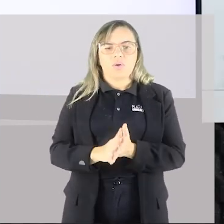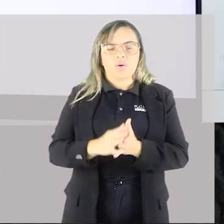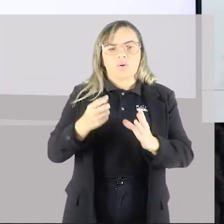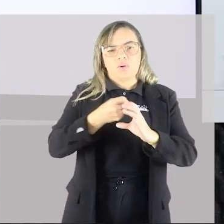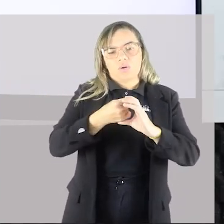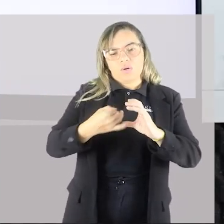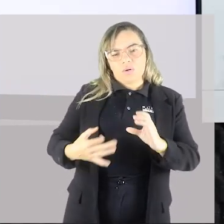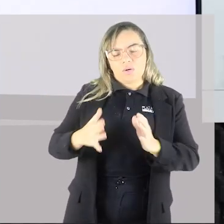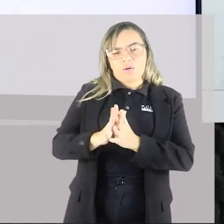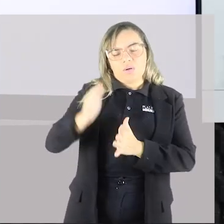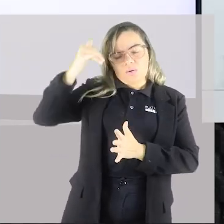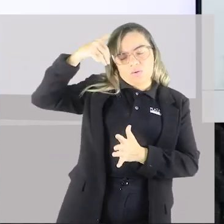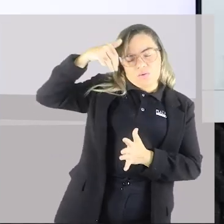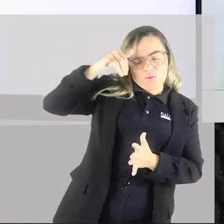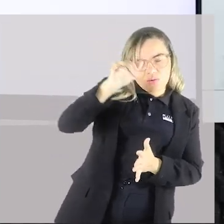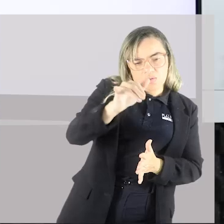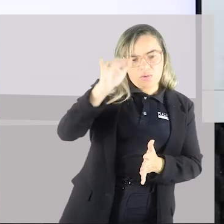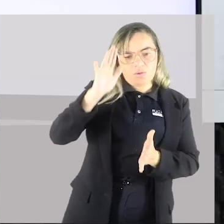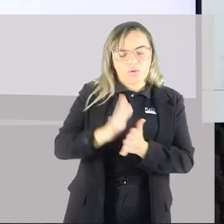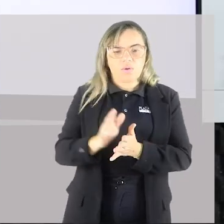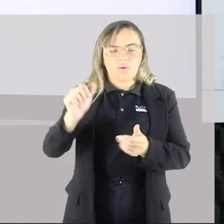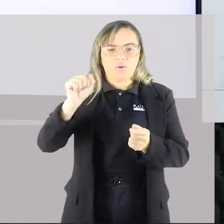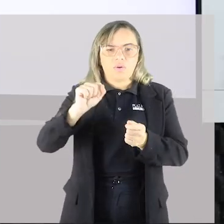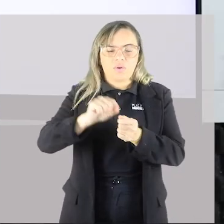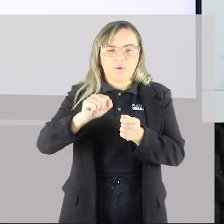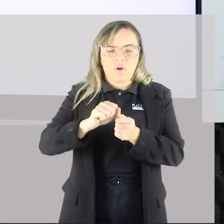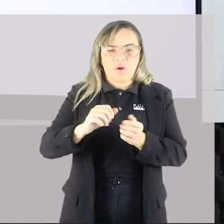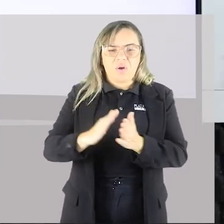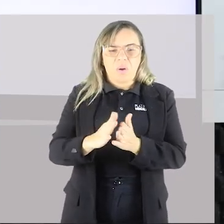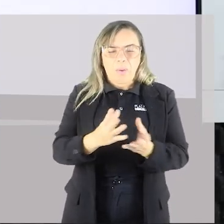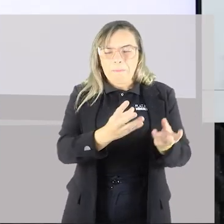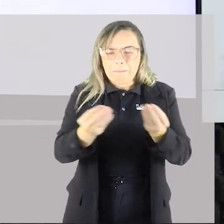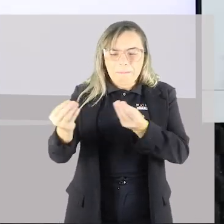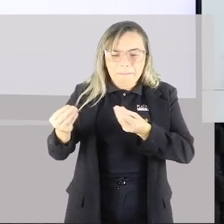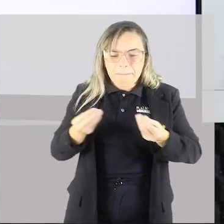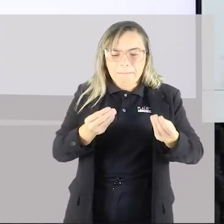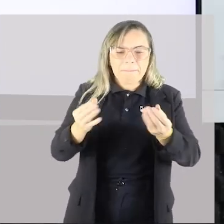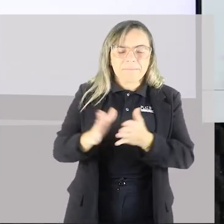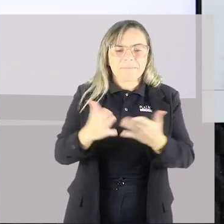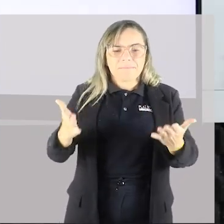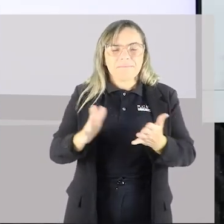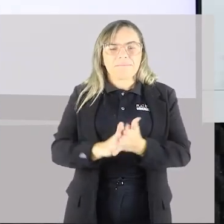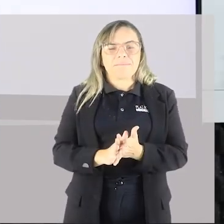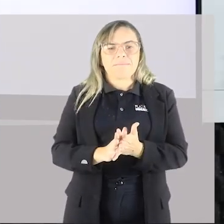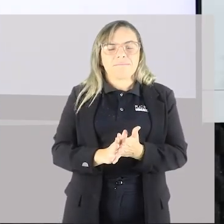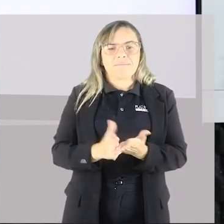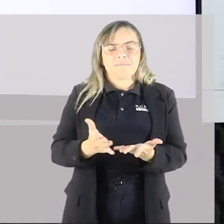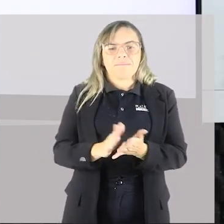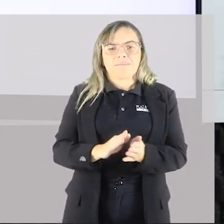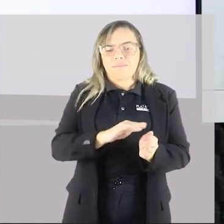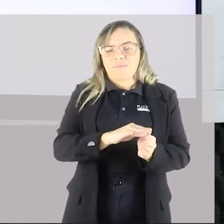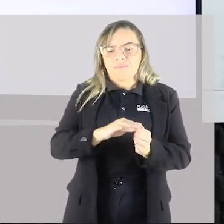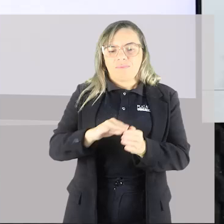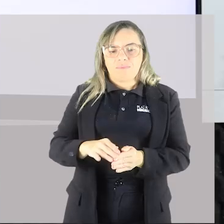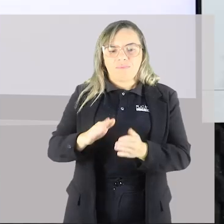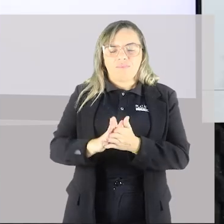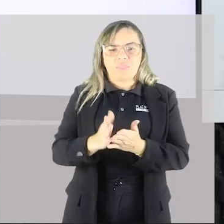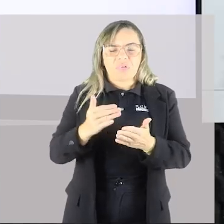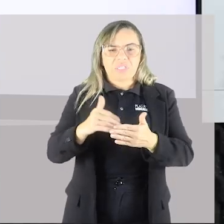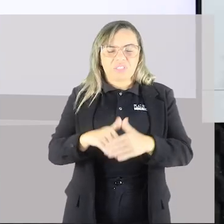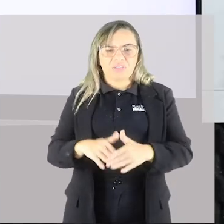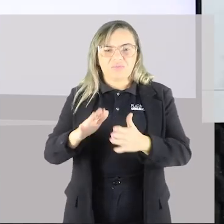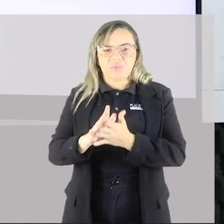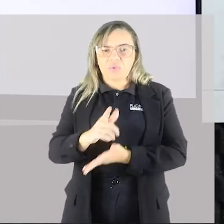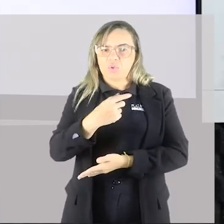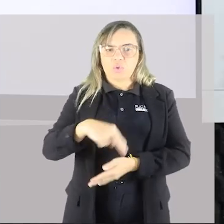vão evitar superprodução através da eliminação também de estoque. Mas veja só,